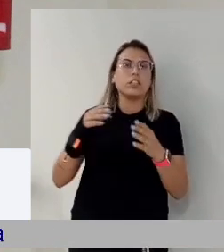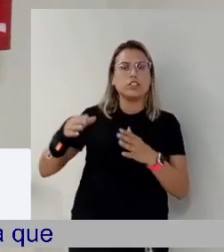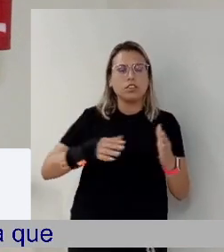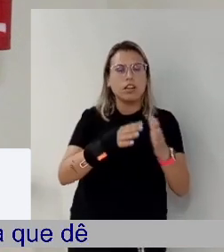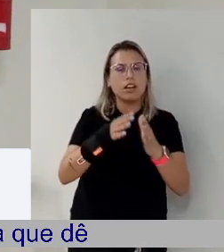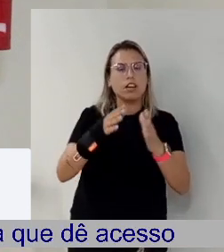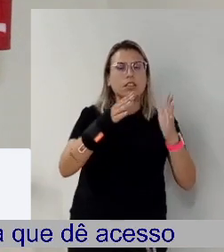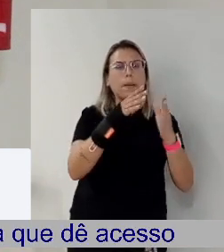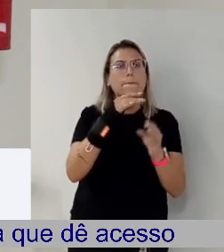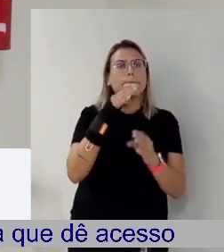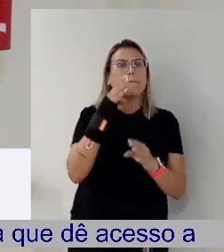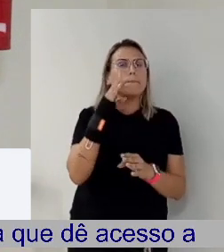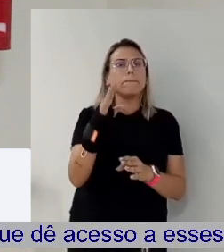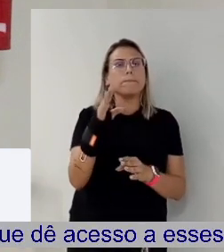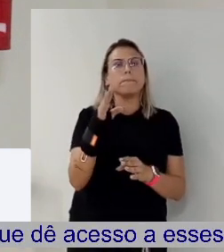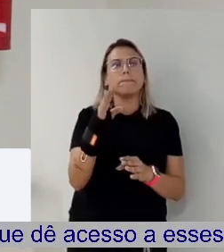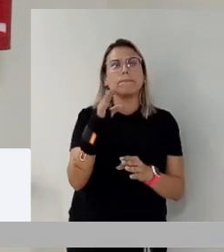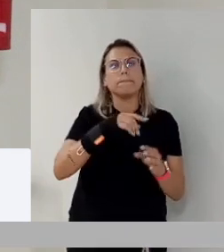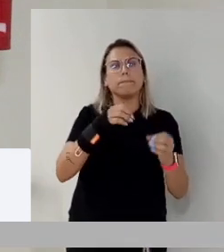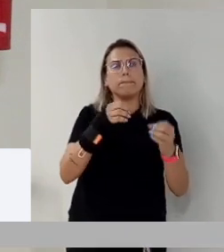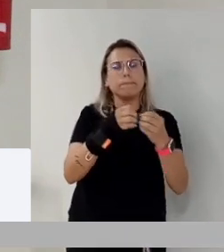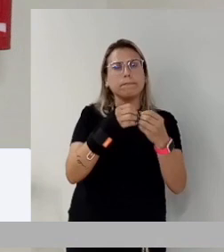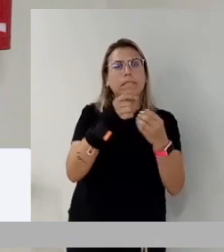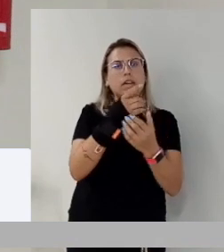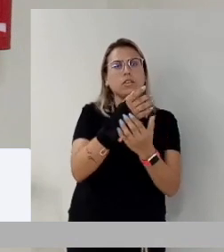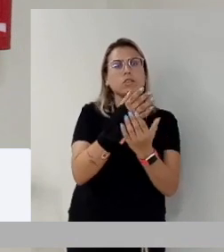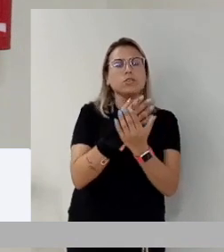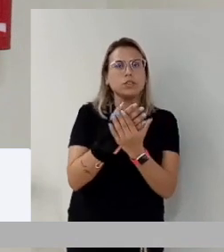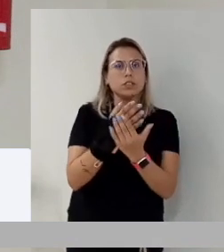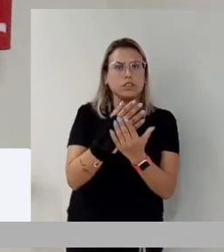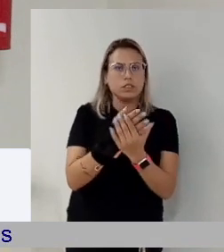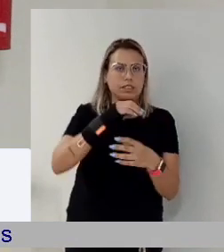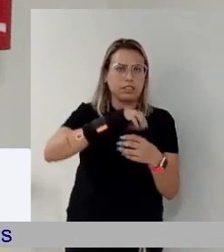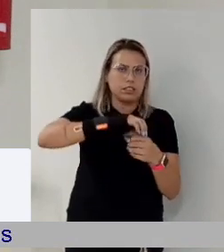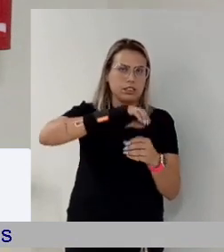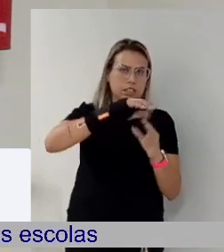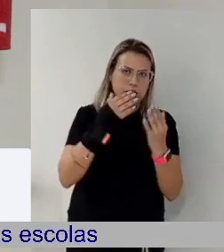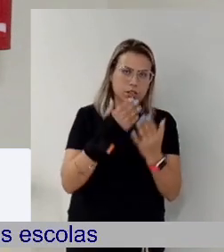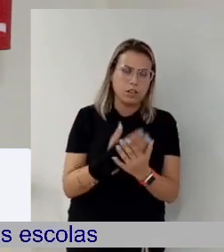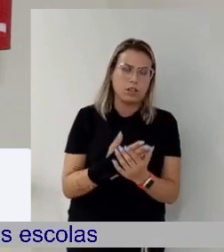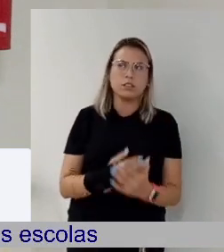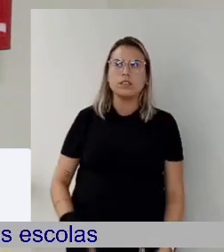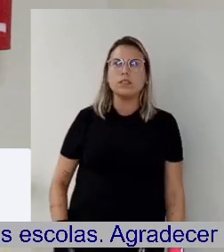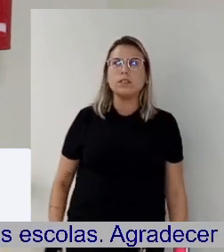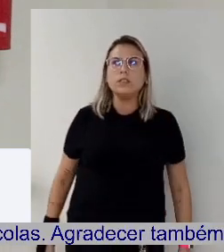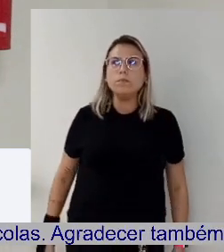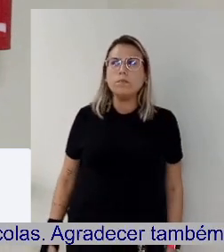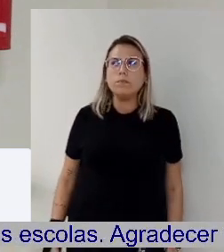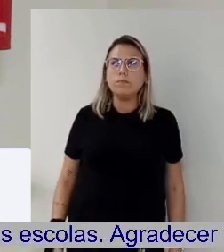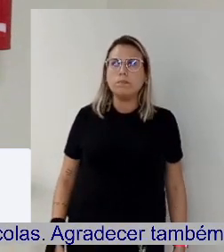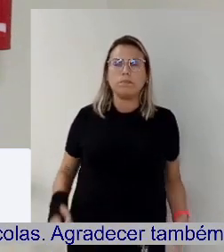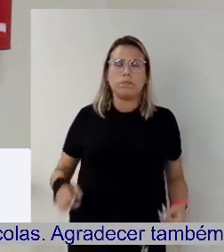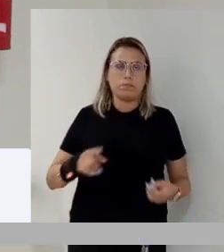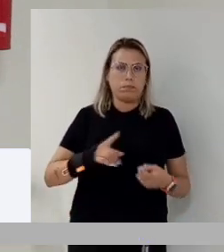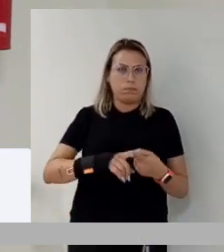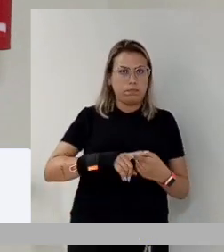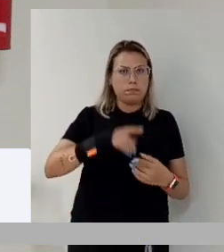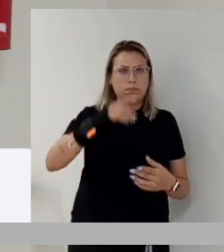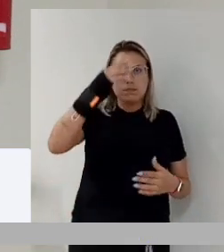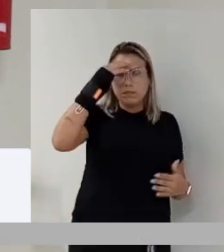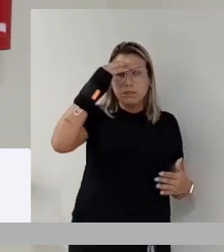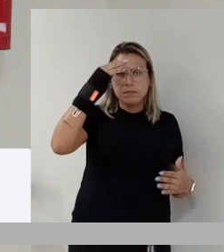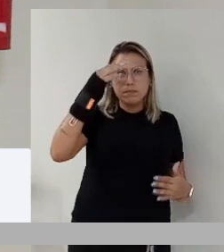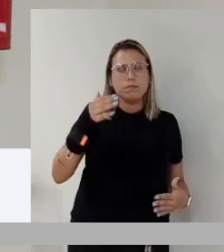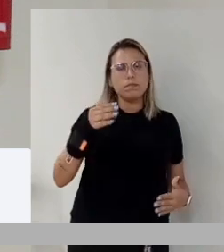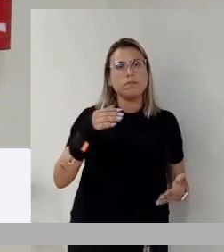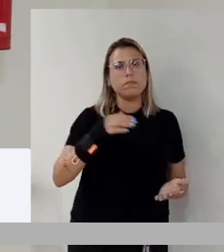acesso a esses estudantes né que estudam naquelas escolas agradecer também né o secretário otus